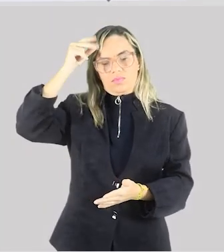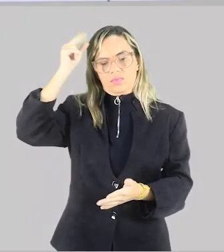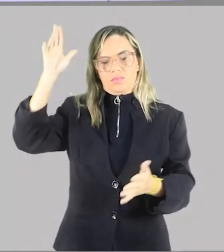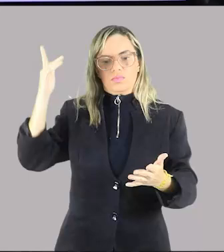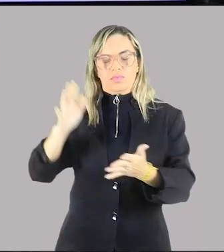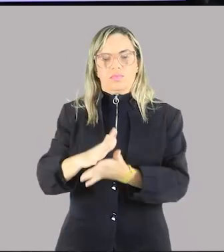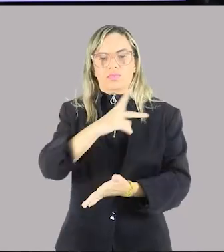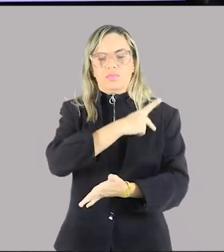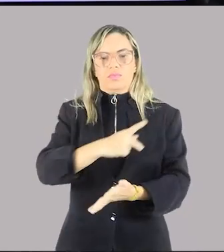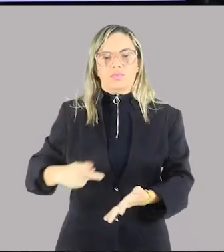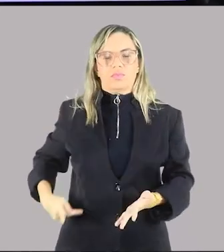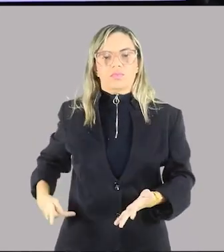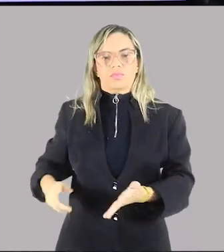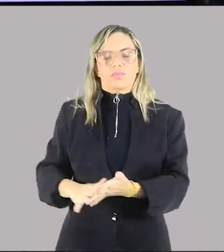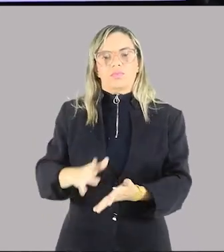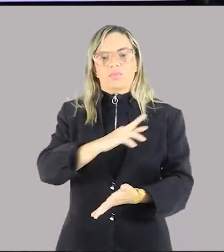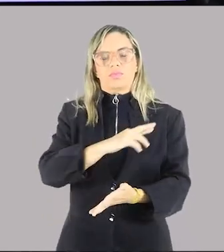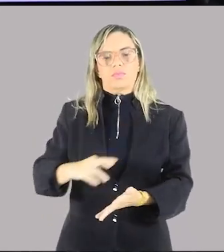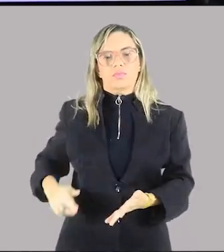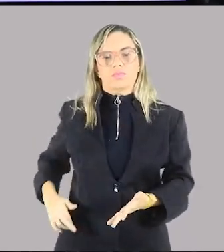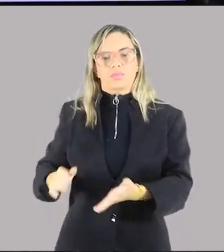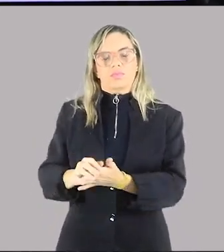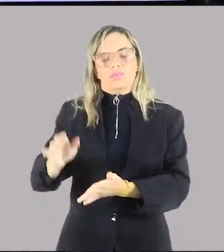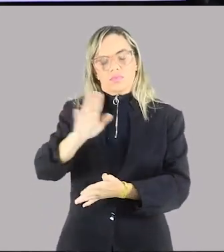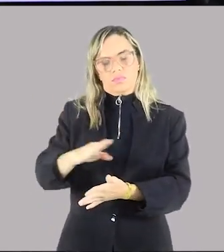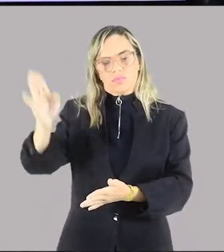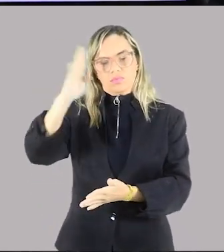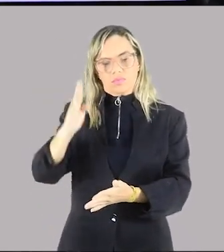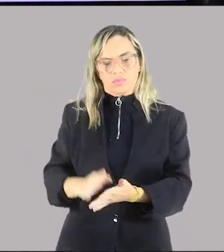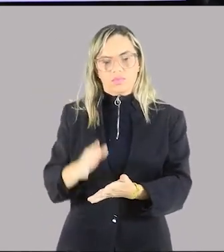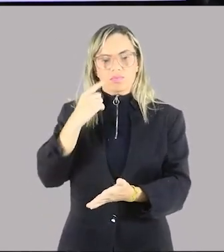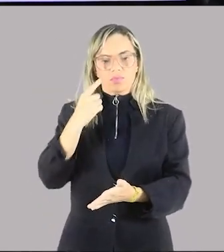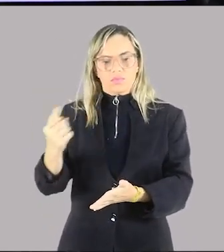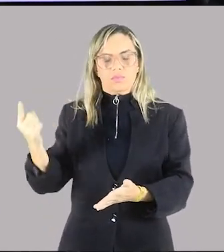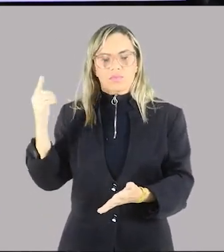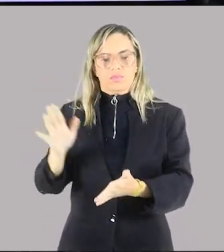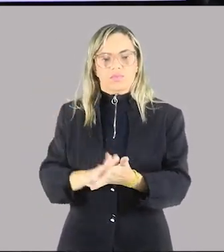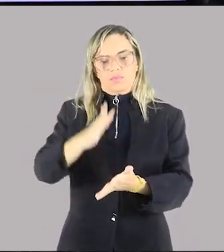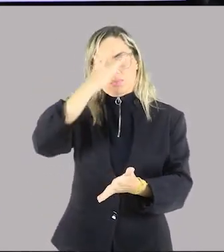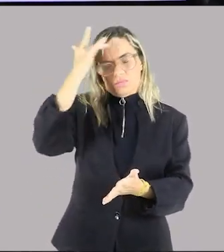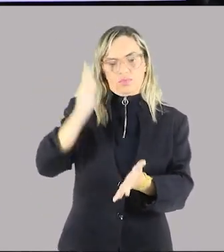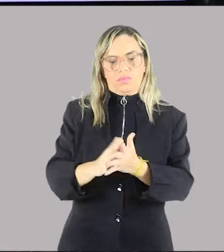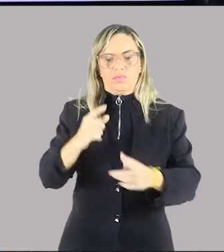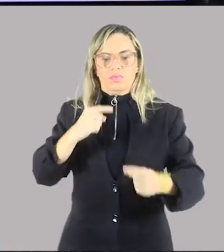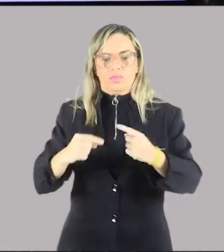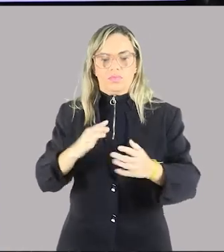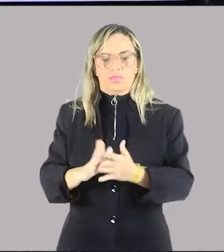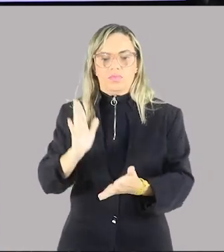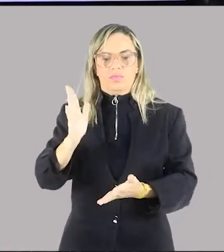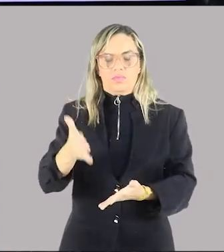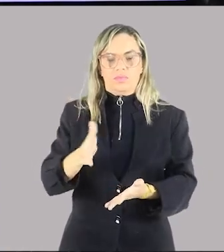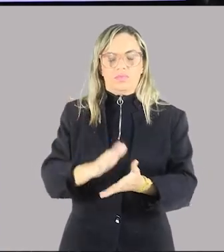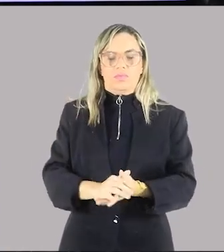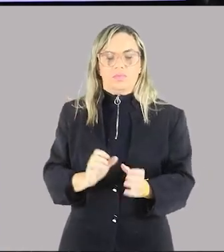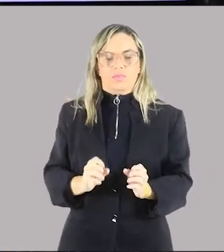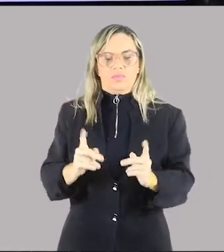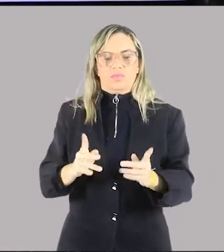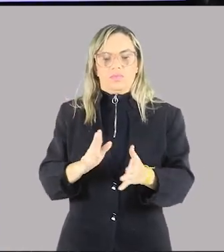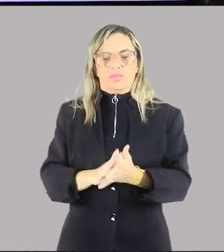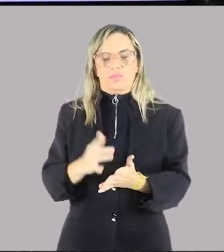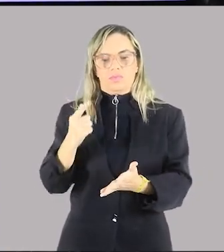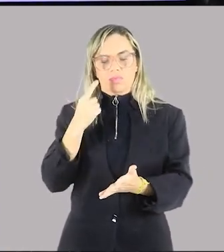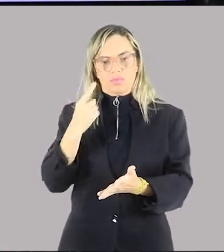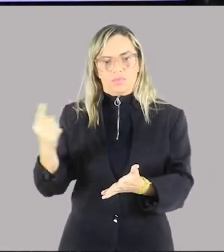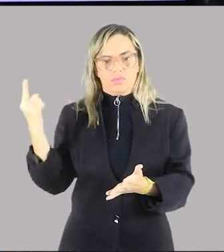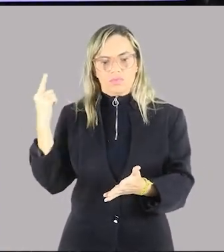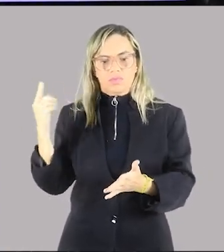presidentes da República, estes são agentes políticos, porque atuam diretamente na função política do Estado. Ok? São os detentores